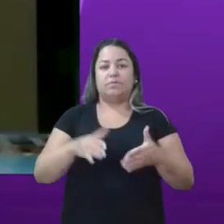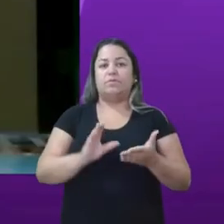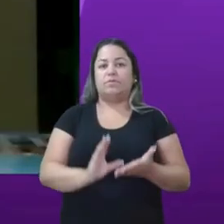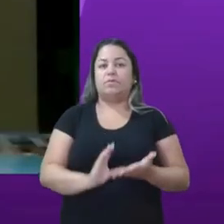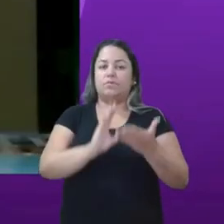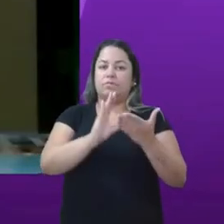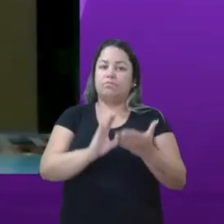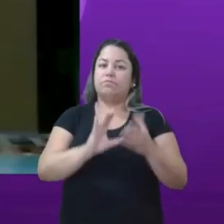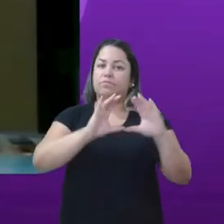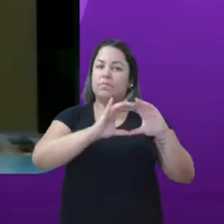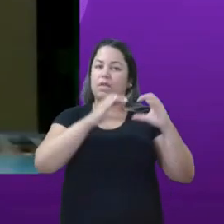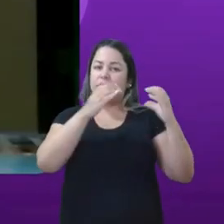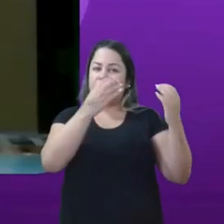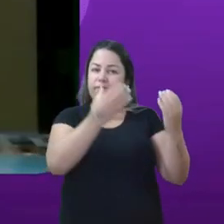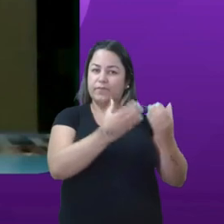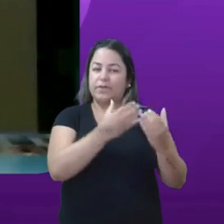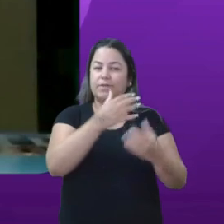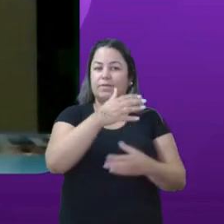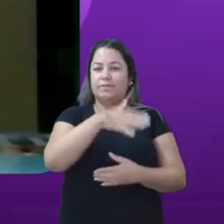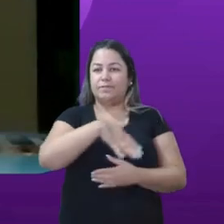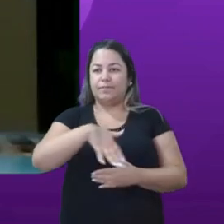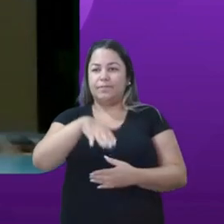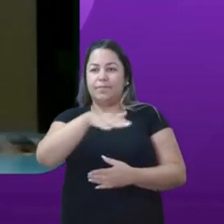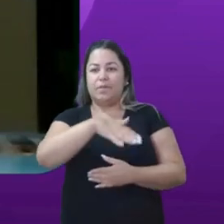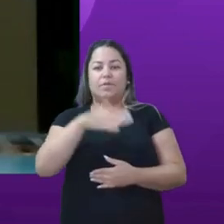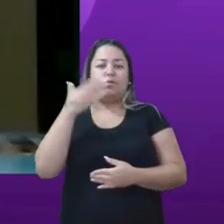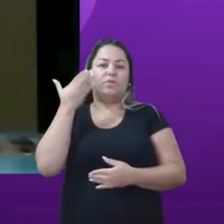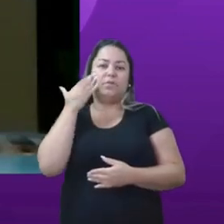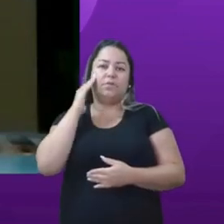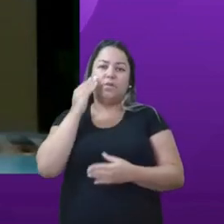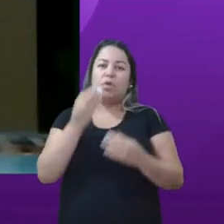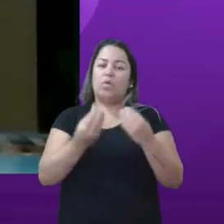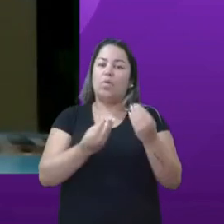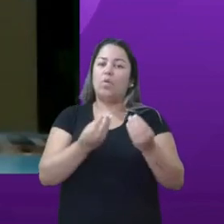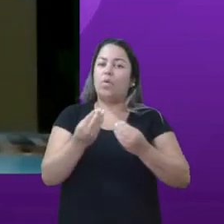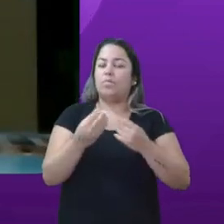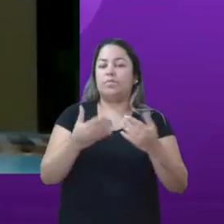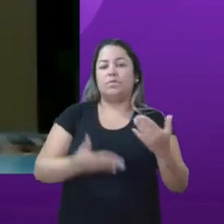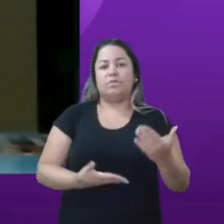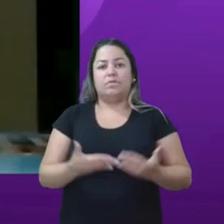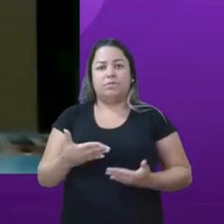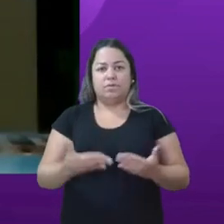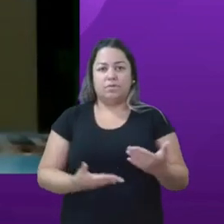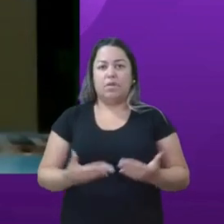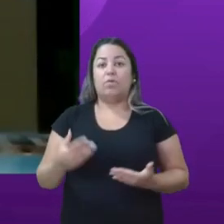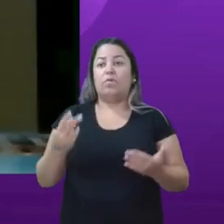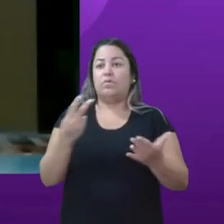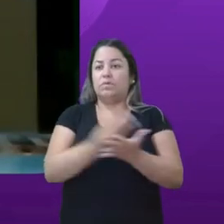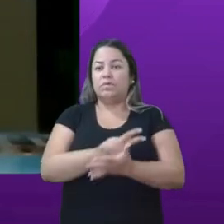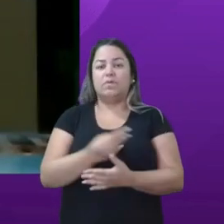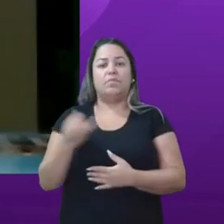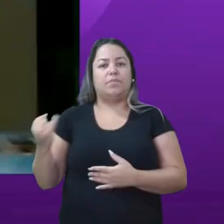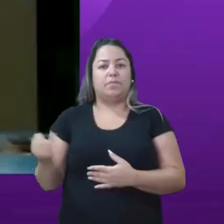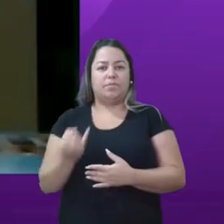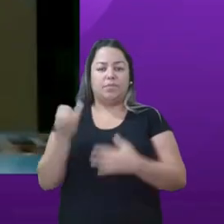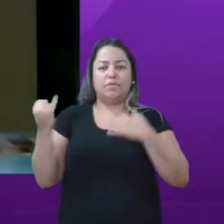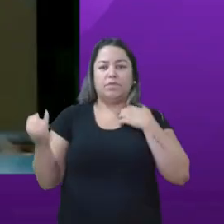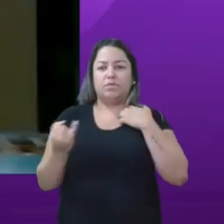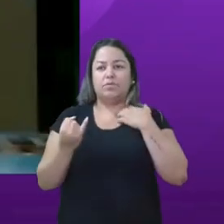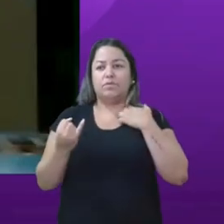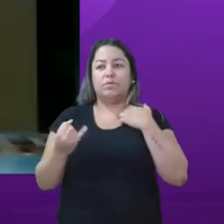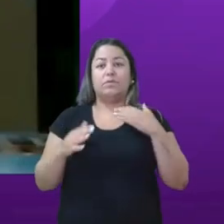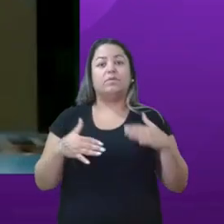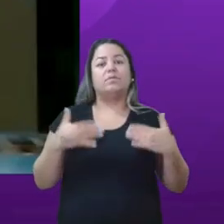conselhos, das conferências, querer entender como é que os serviços funcionam. Isso é muito importante. Então,